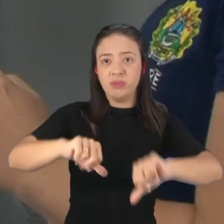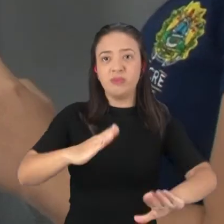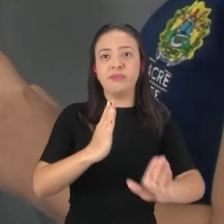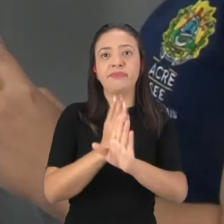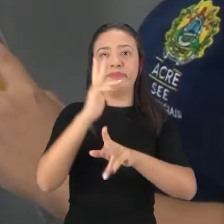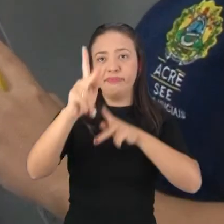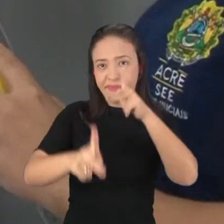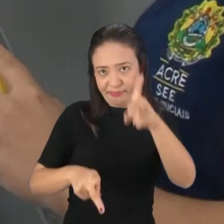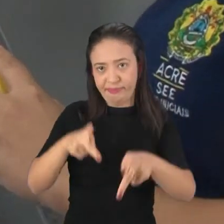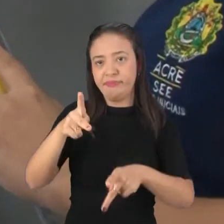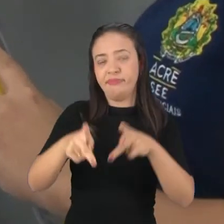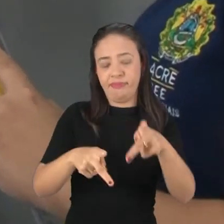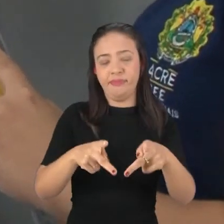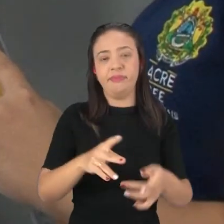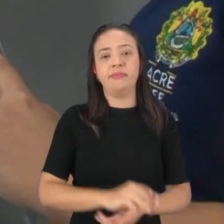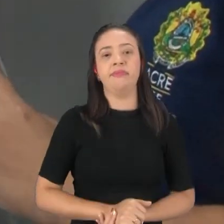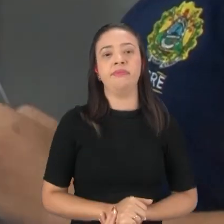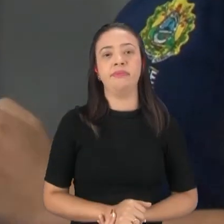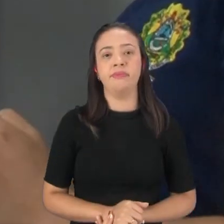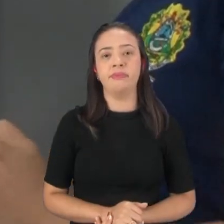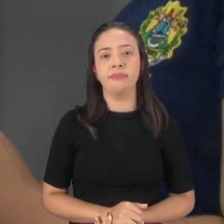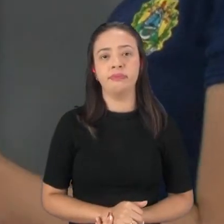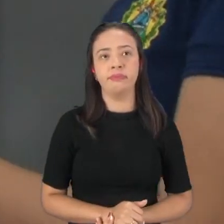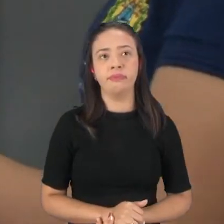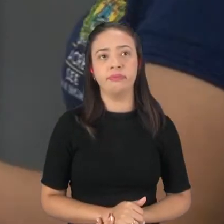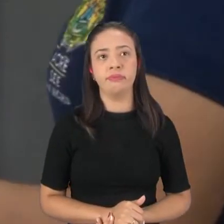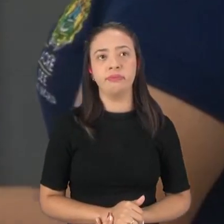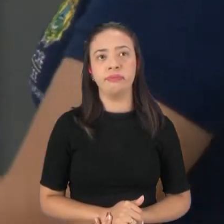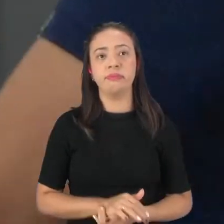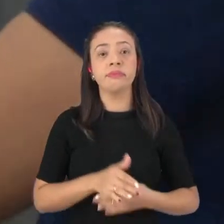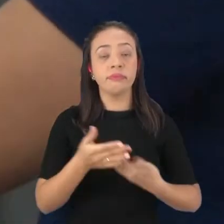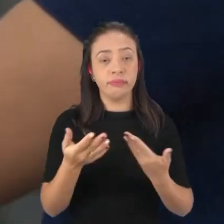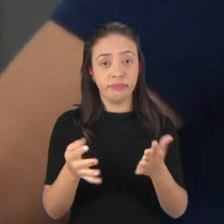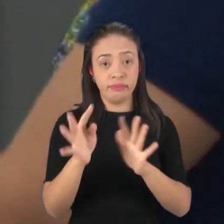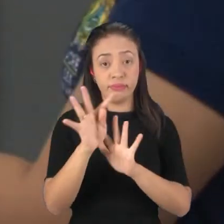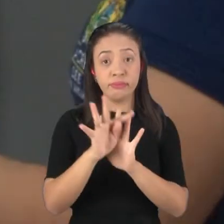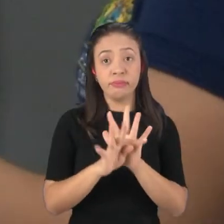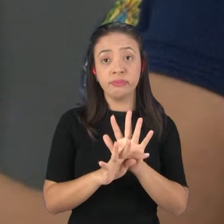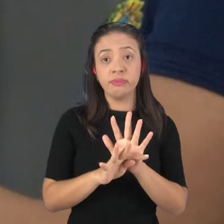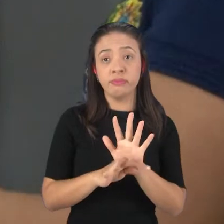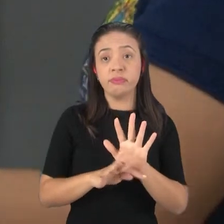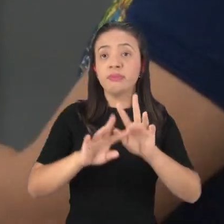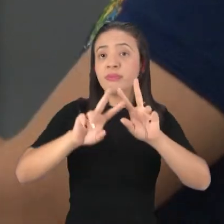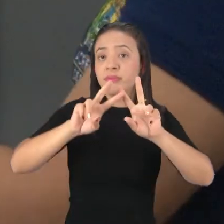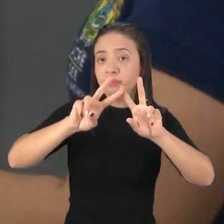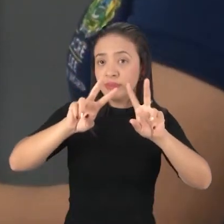prejuízos para a população. Então, olha só, esse texto aqui fala sobre,